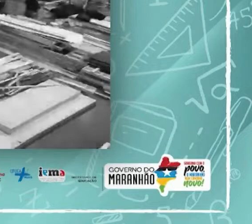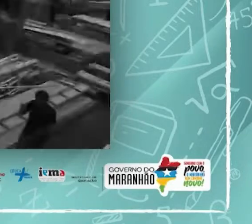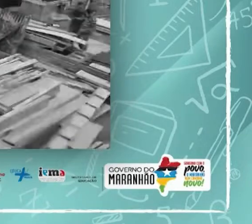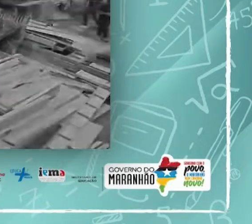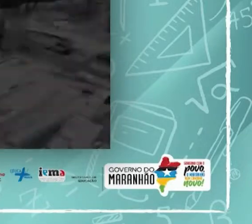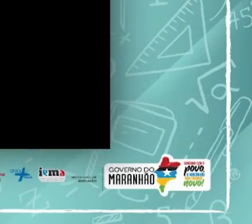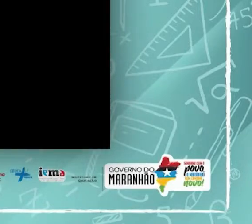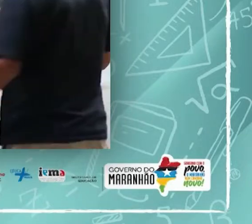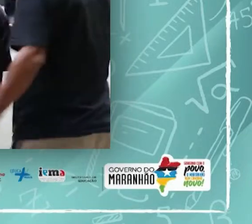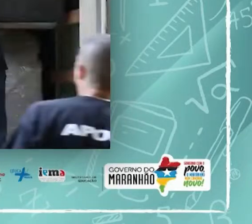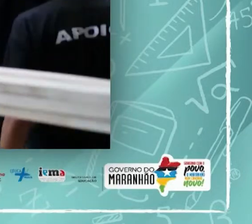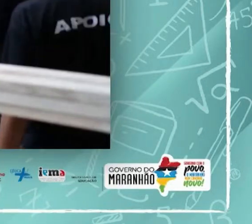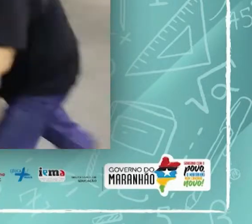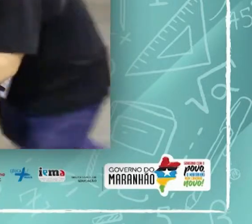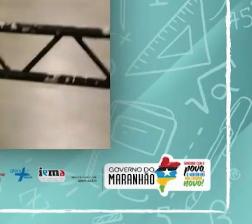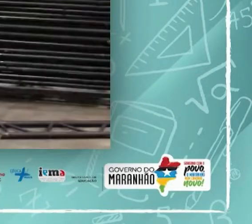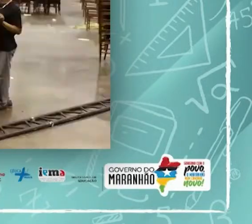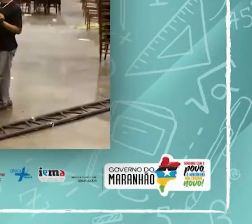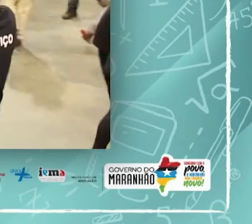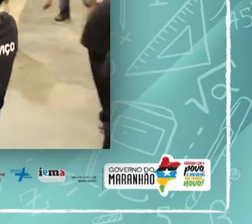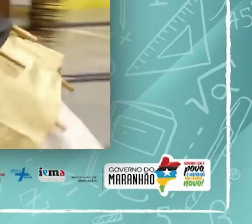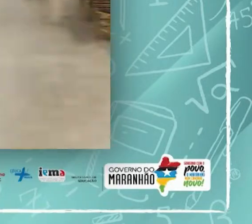E aí